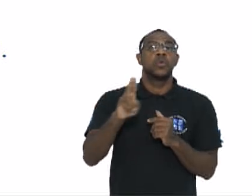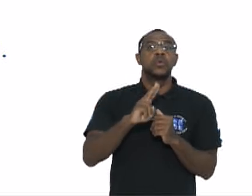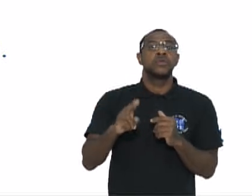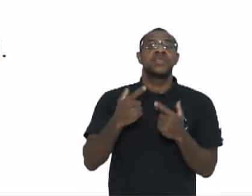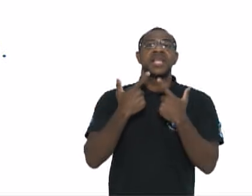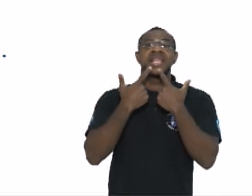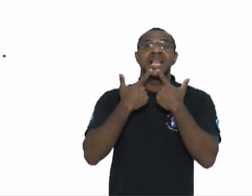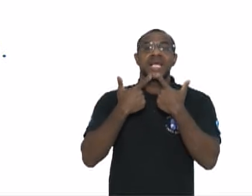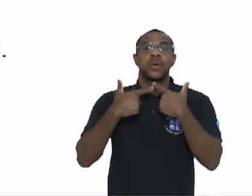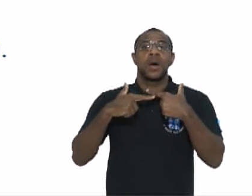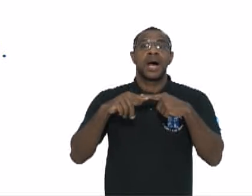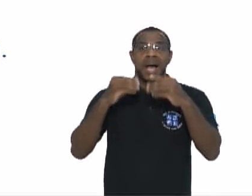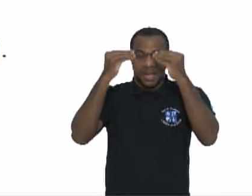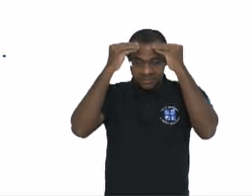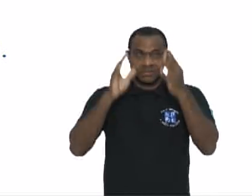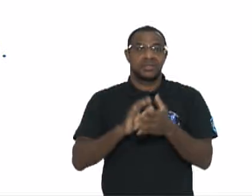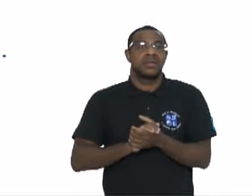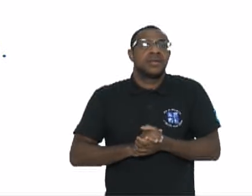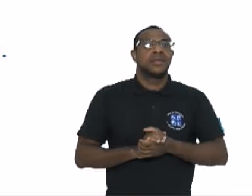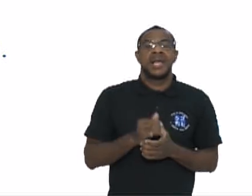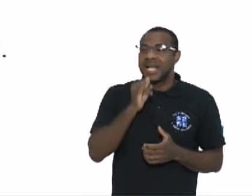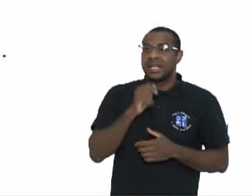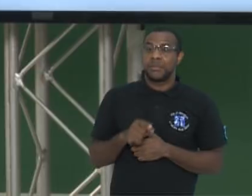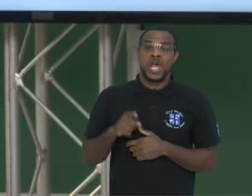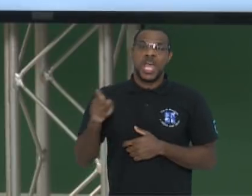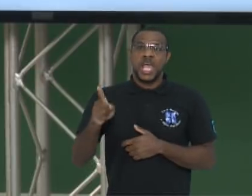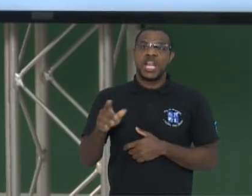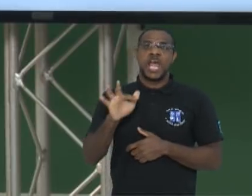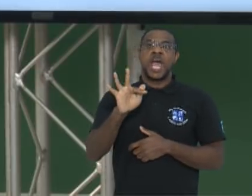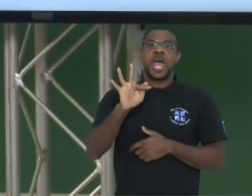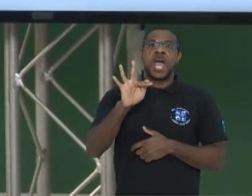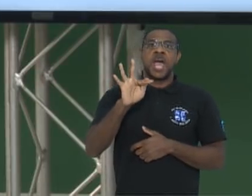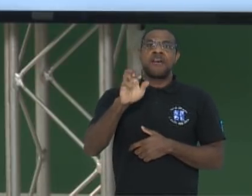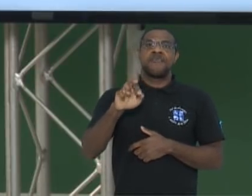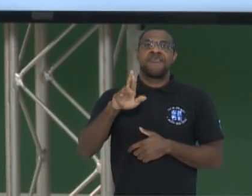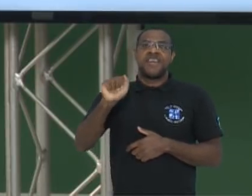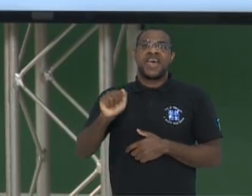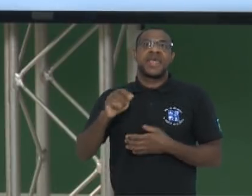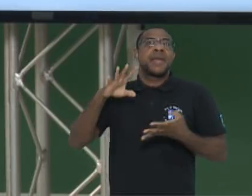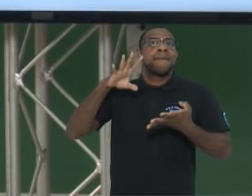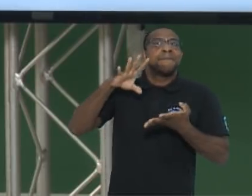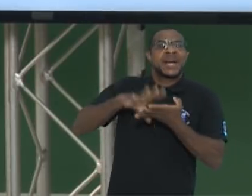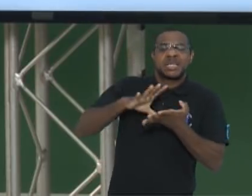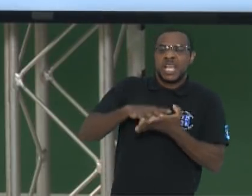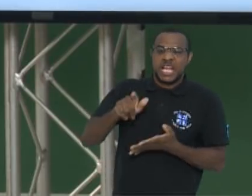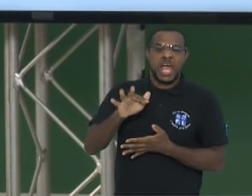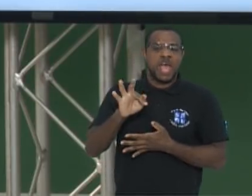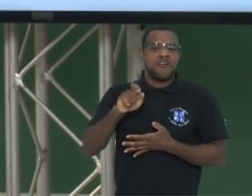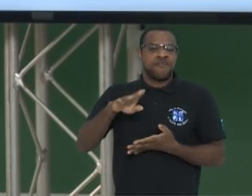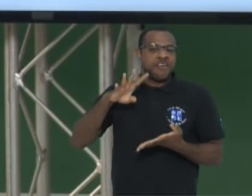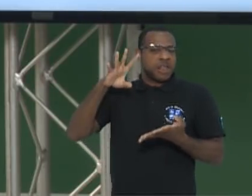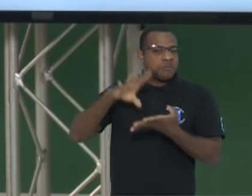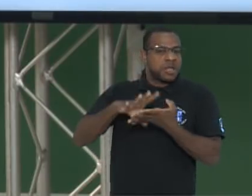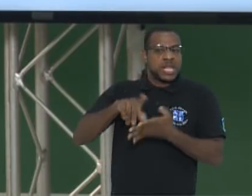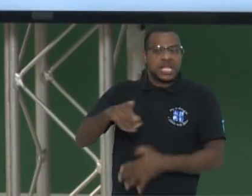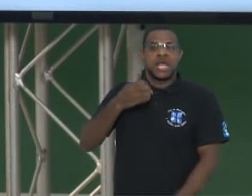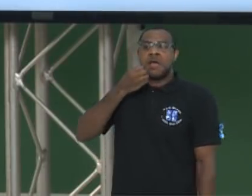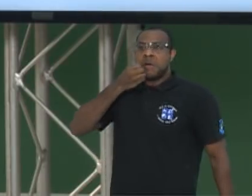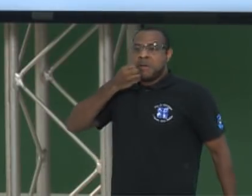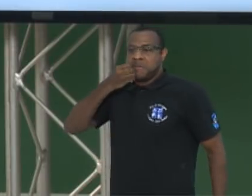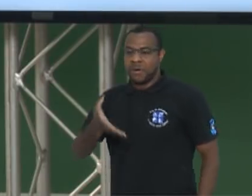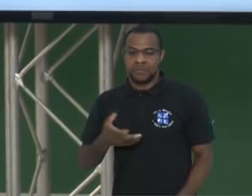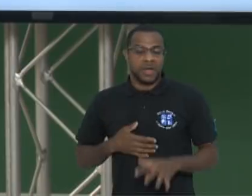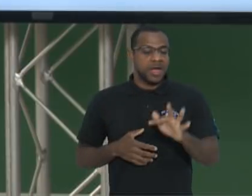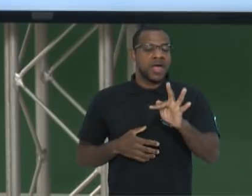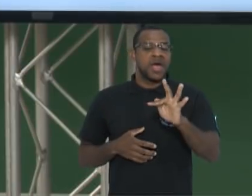conotativa. Ele é fera em matemática, né? Não tem como um ser humano ser fera, né? A fera geralmente é associada a um animal.